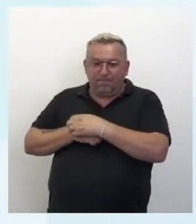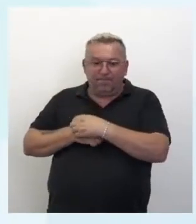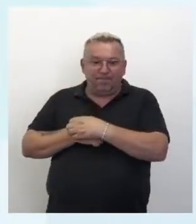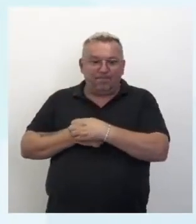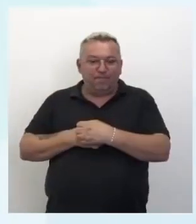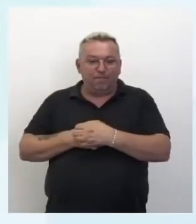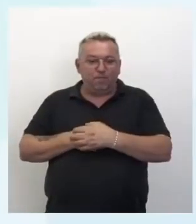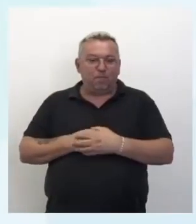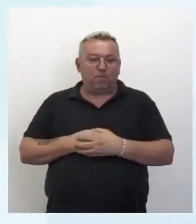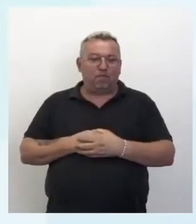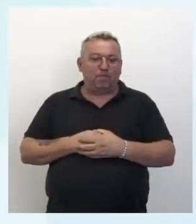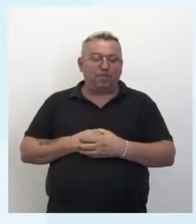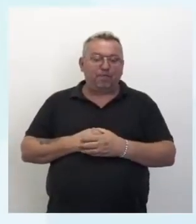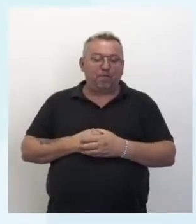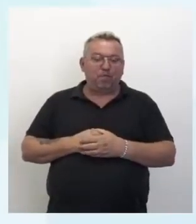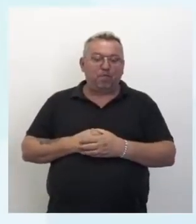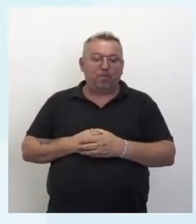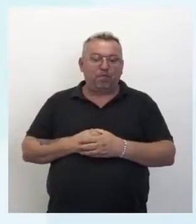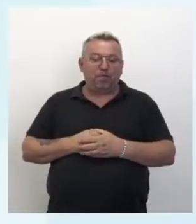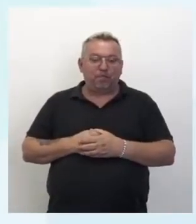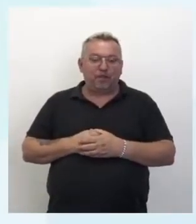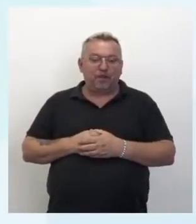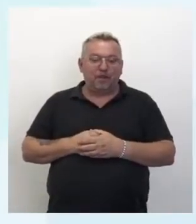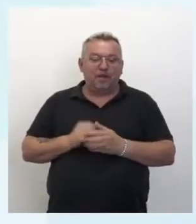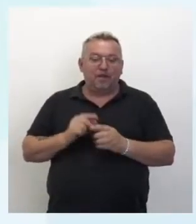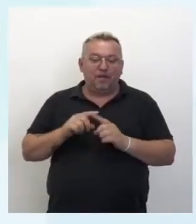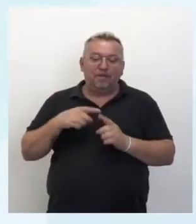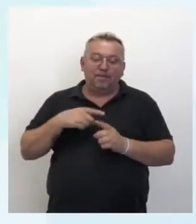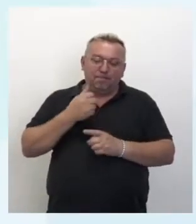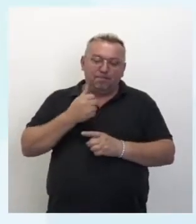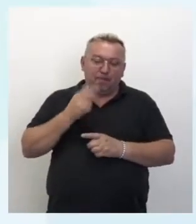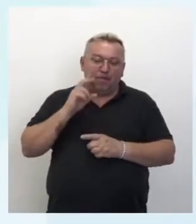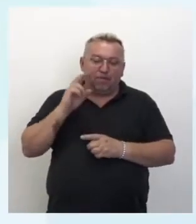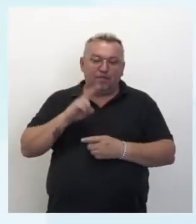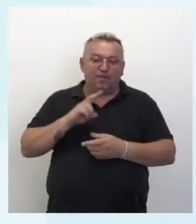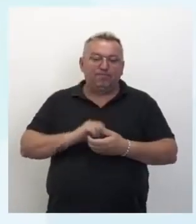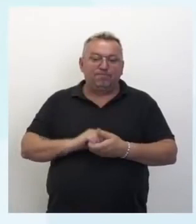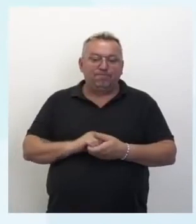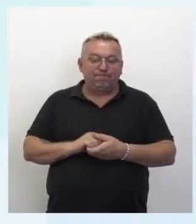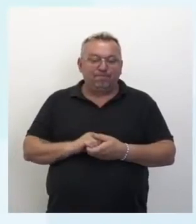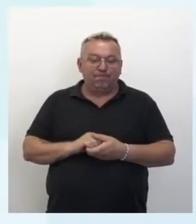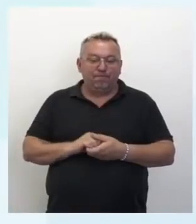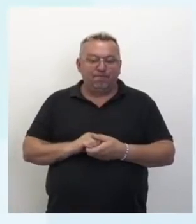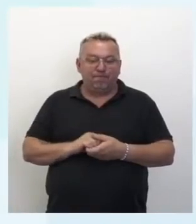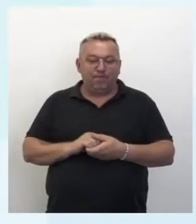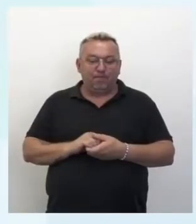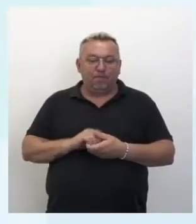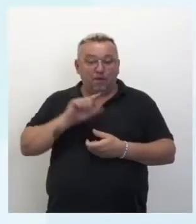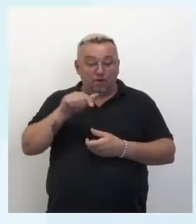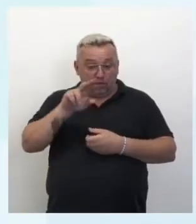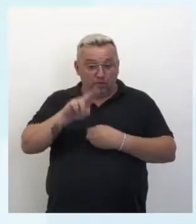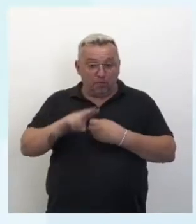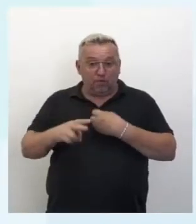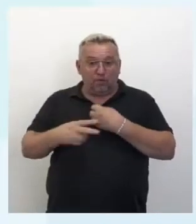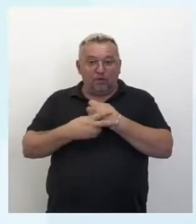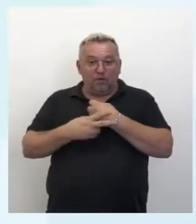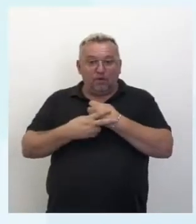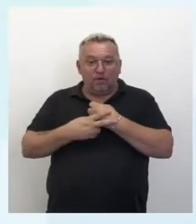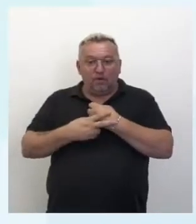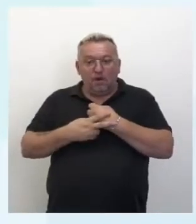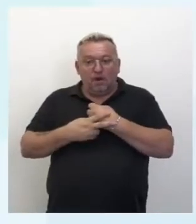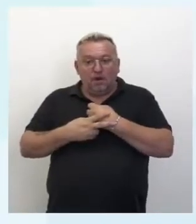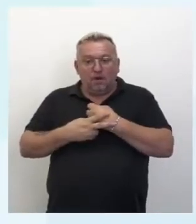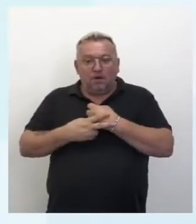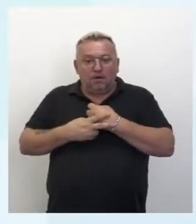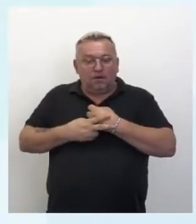going to, senão fica indo 2, né? Então, to, ele é bem fraquinho, going to. E depois você usa o verbo do